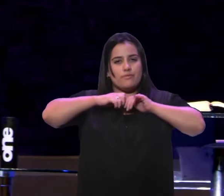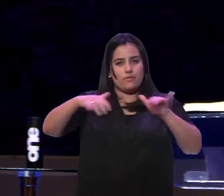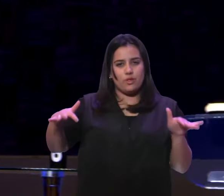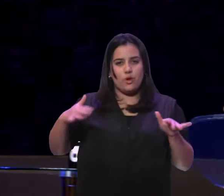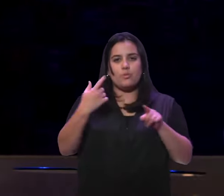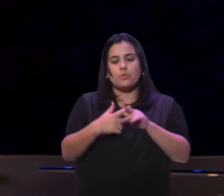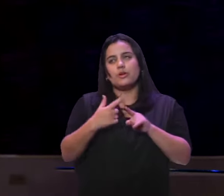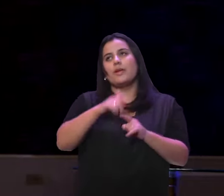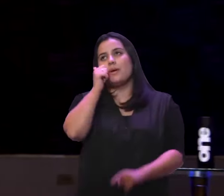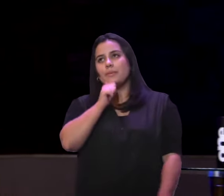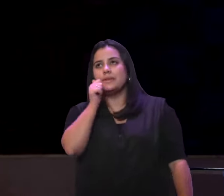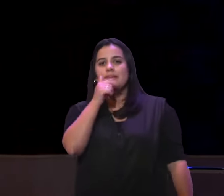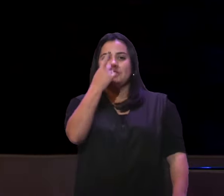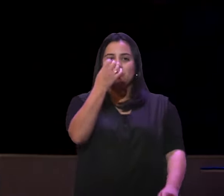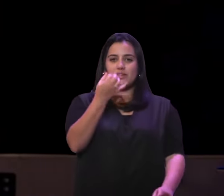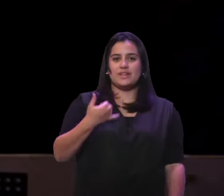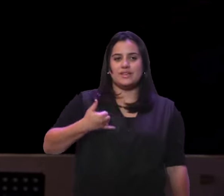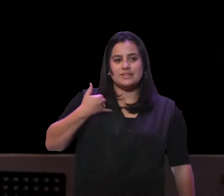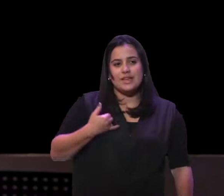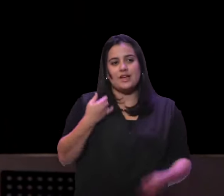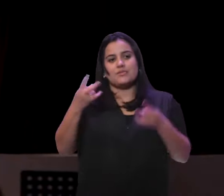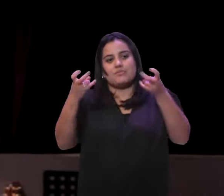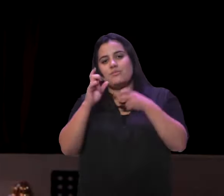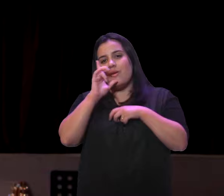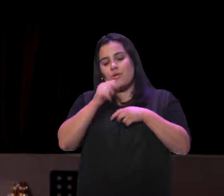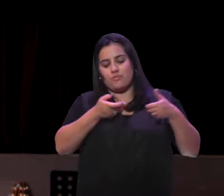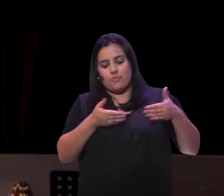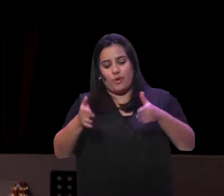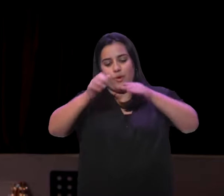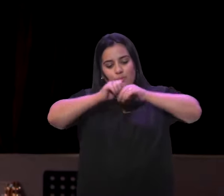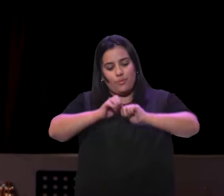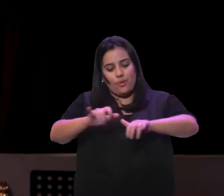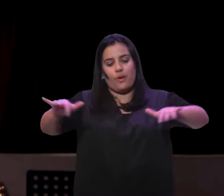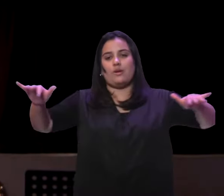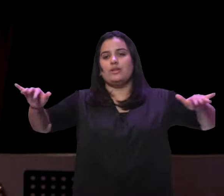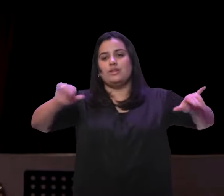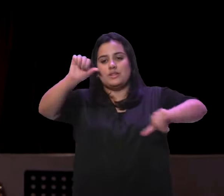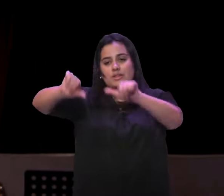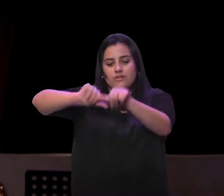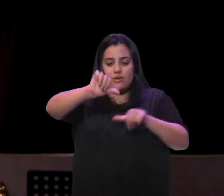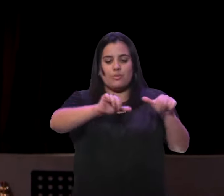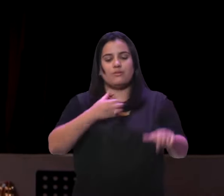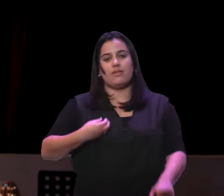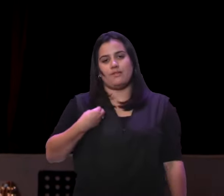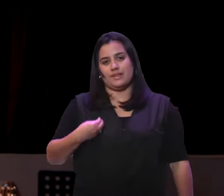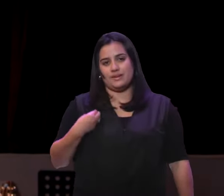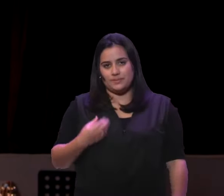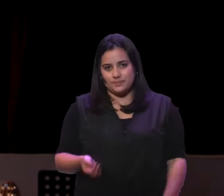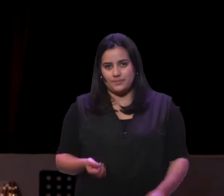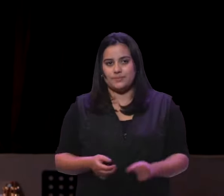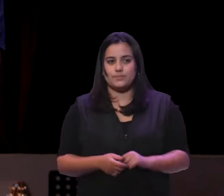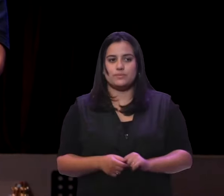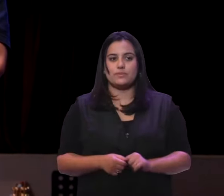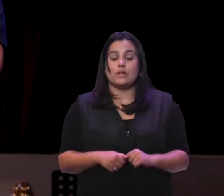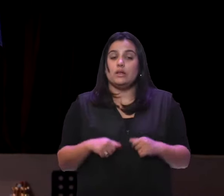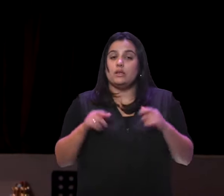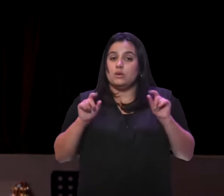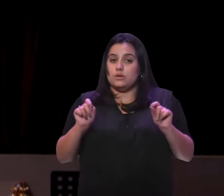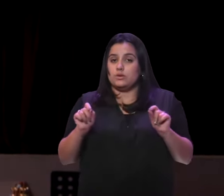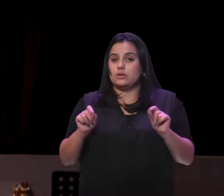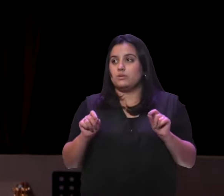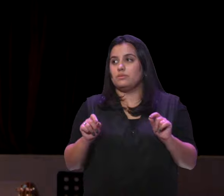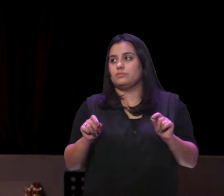anos viu um rio de adolescentes que passava pela cidade e transformava a vida das pessoas, igual a Ezequiel 47. E ela me autorizou a